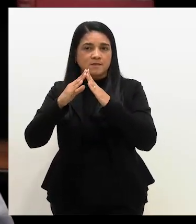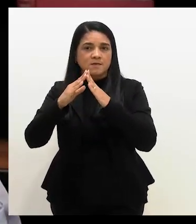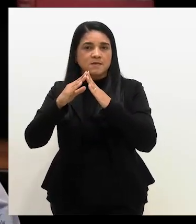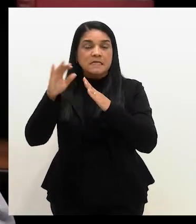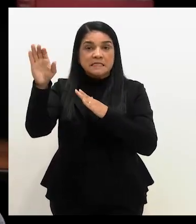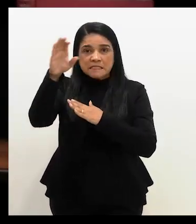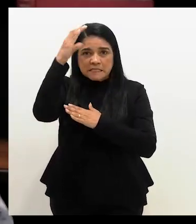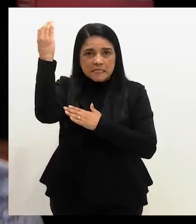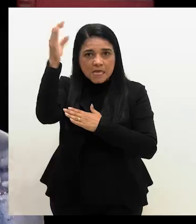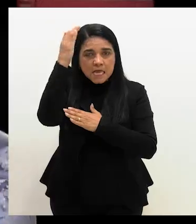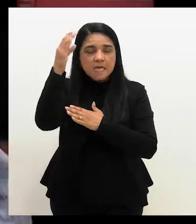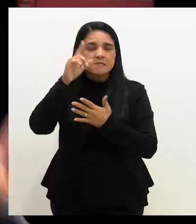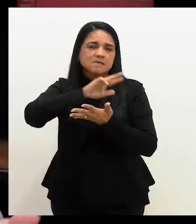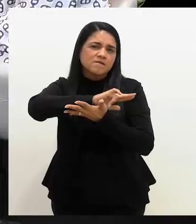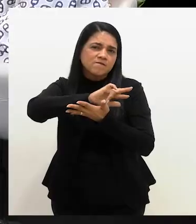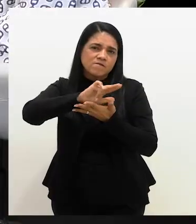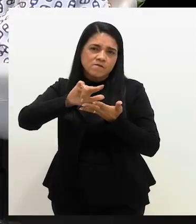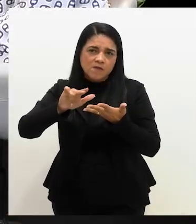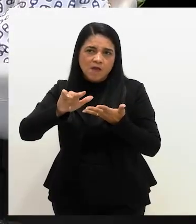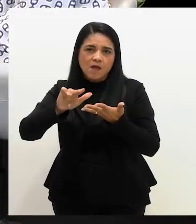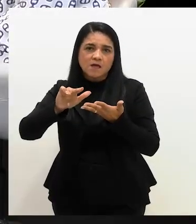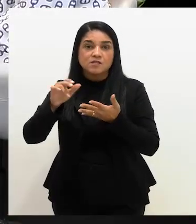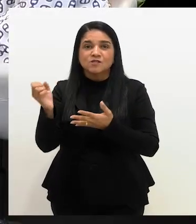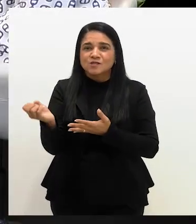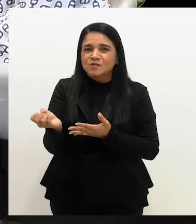sirene. A gente tem várias